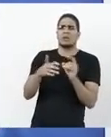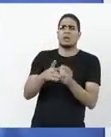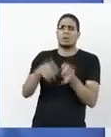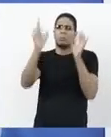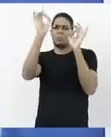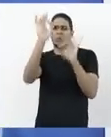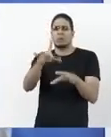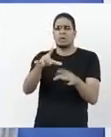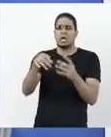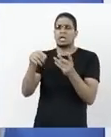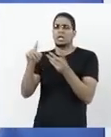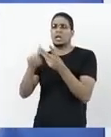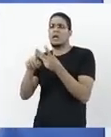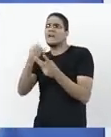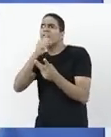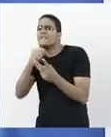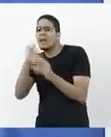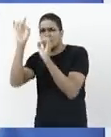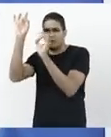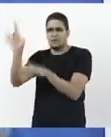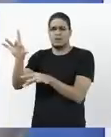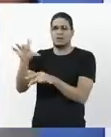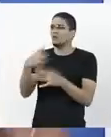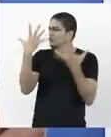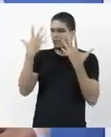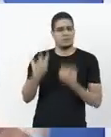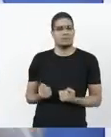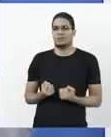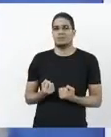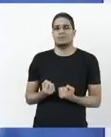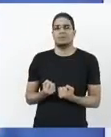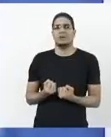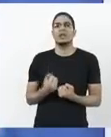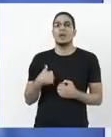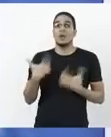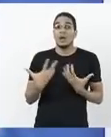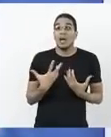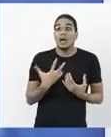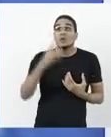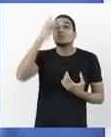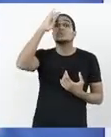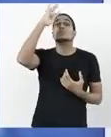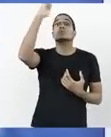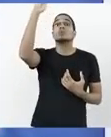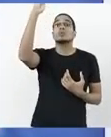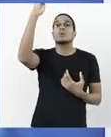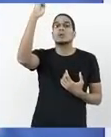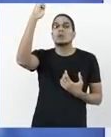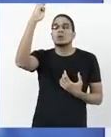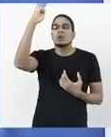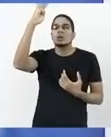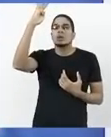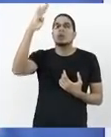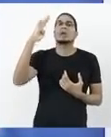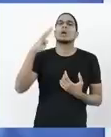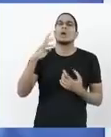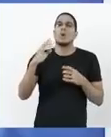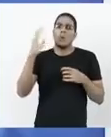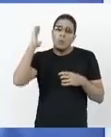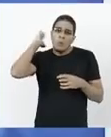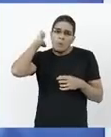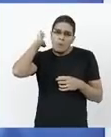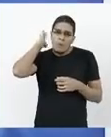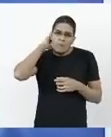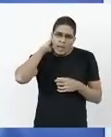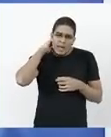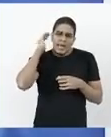você, com uma Belém muito mais educada, com os céus que eu vou fazer instituir em Belém, que vai